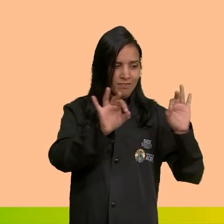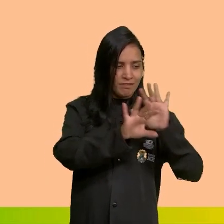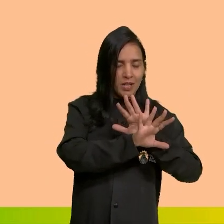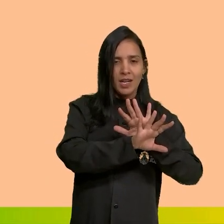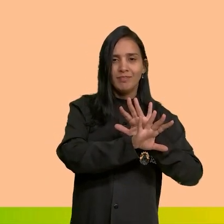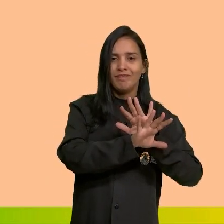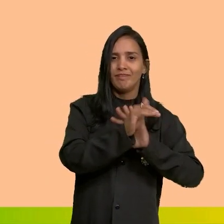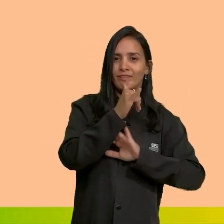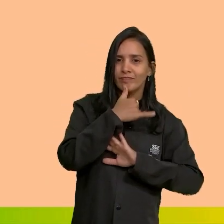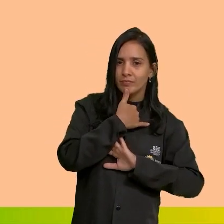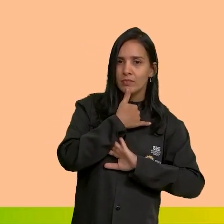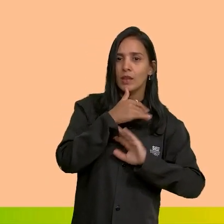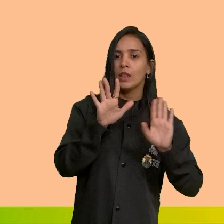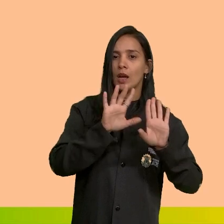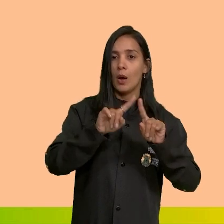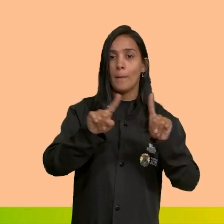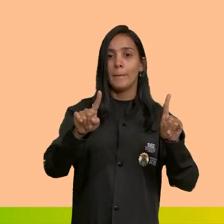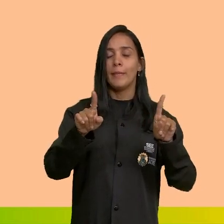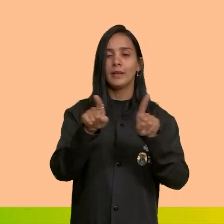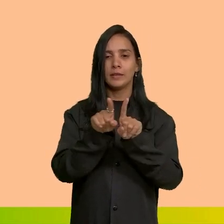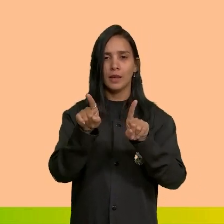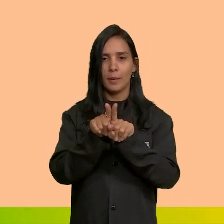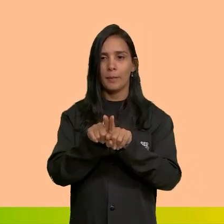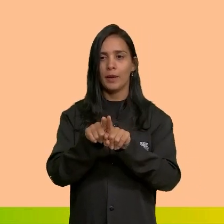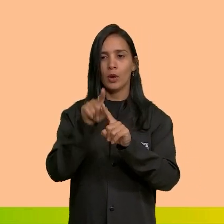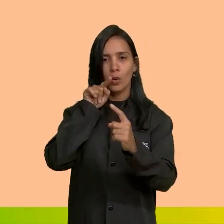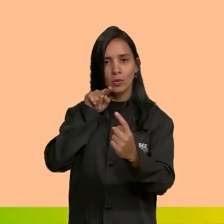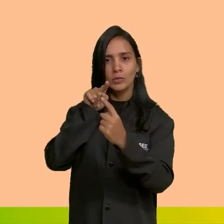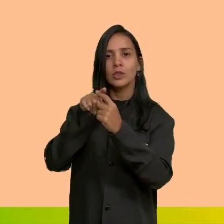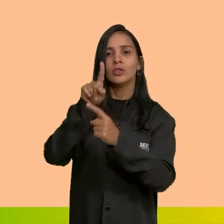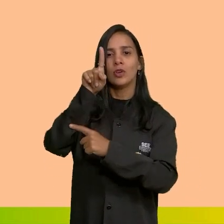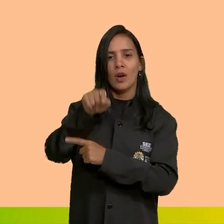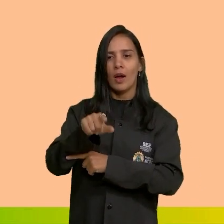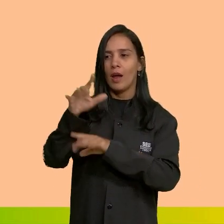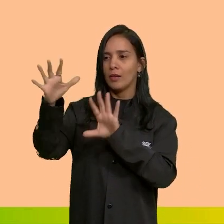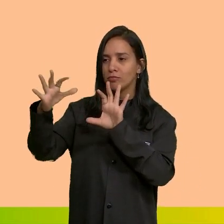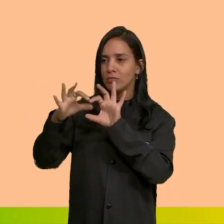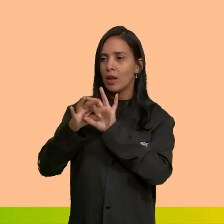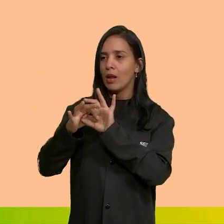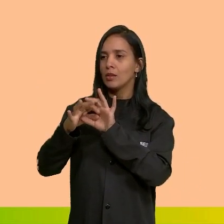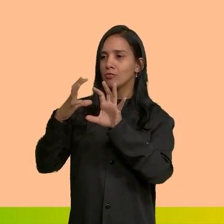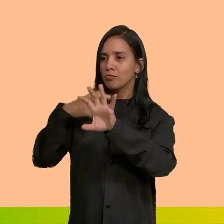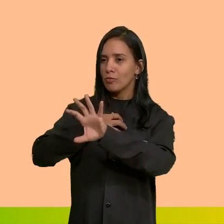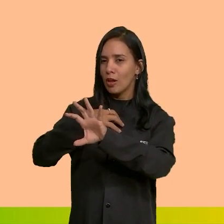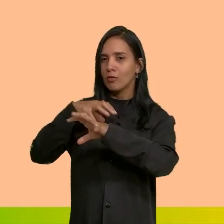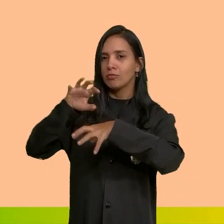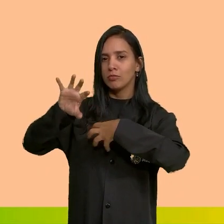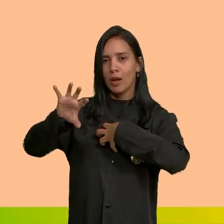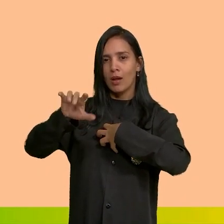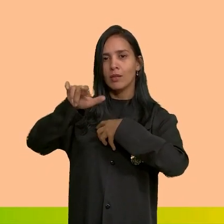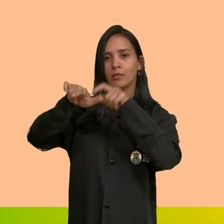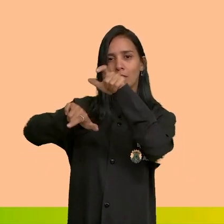mas visa criar uma conexão emocional genuína entre os personagens e a audiência.